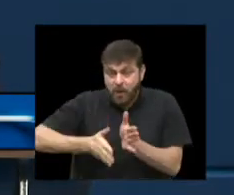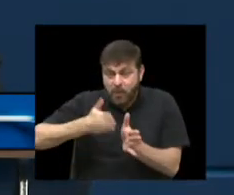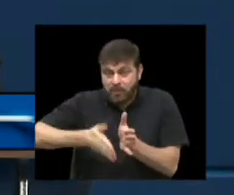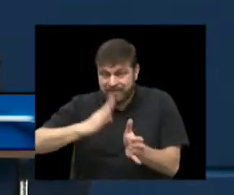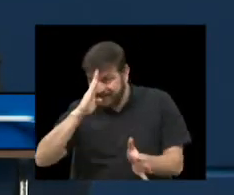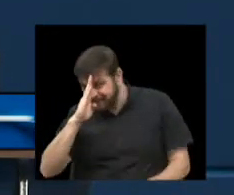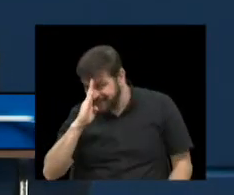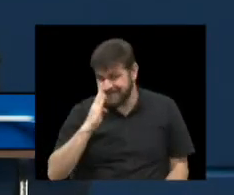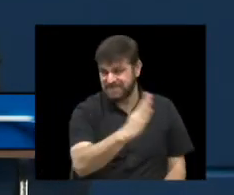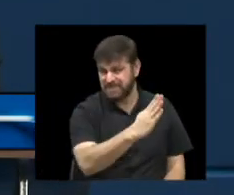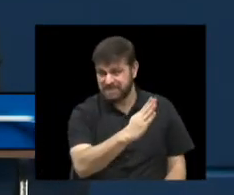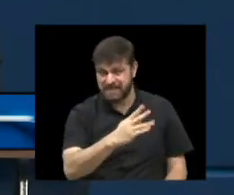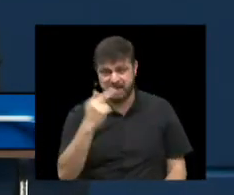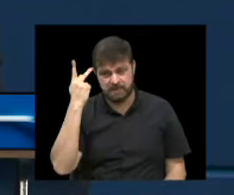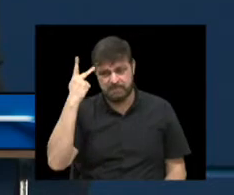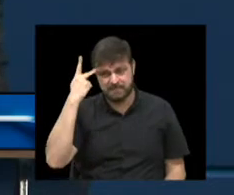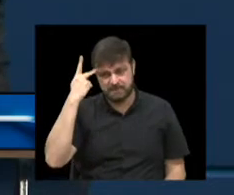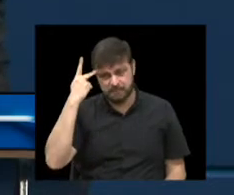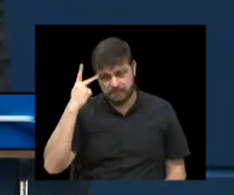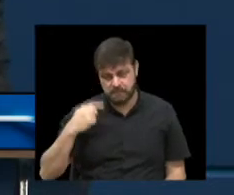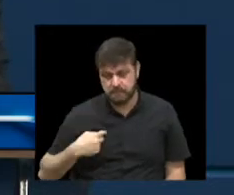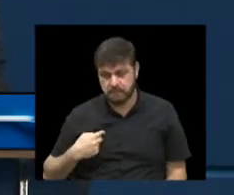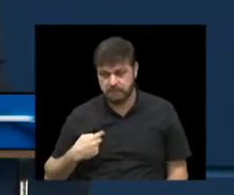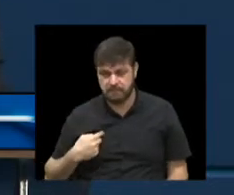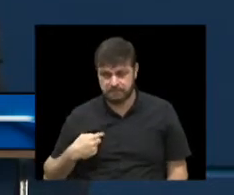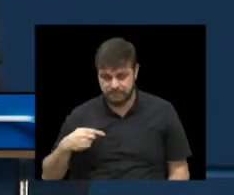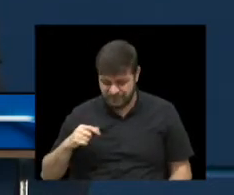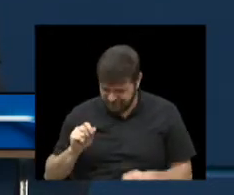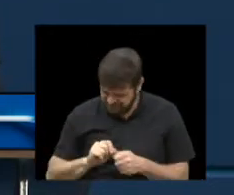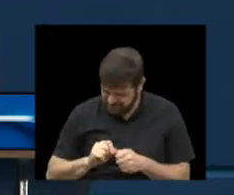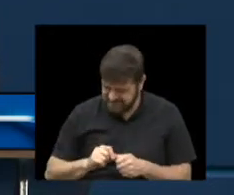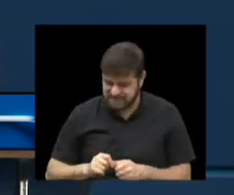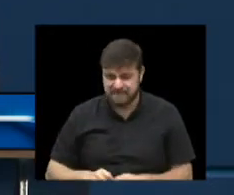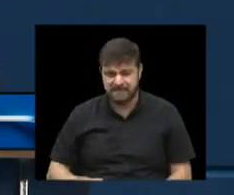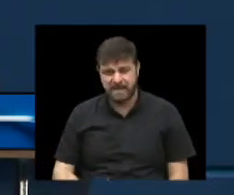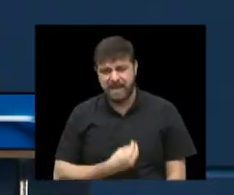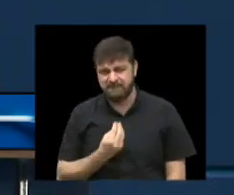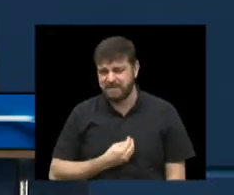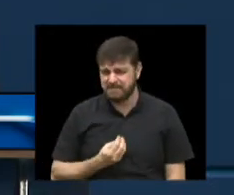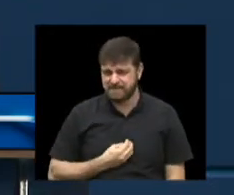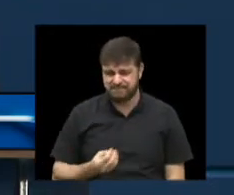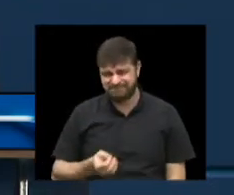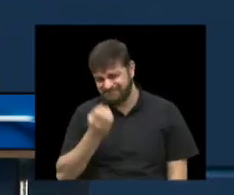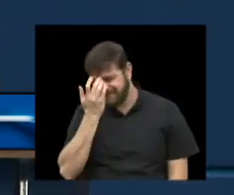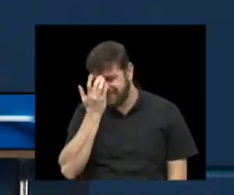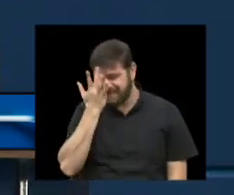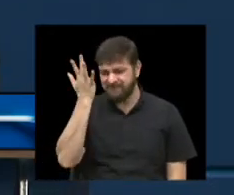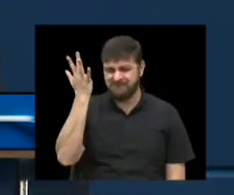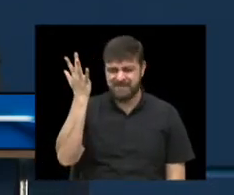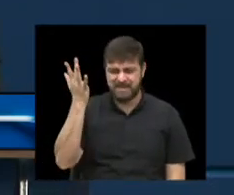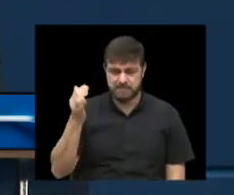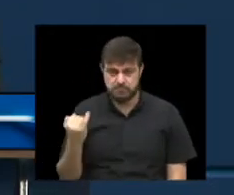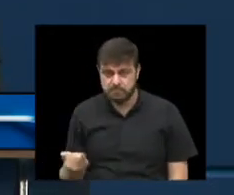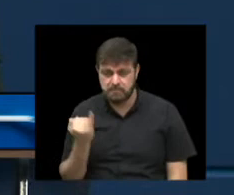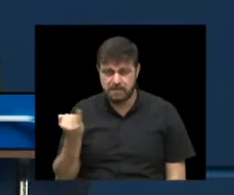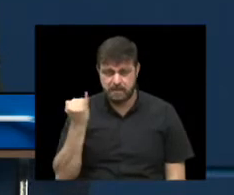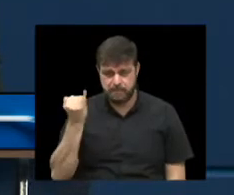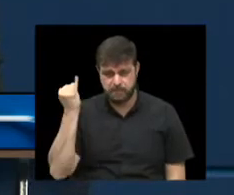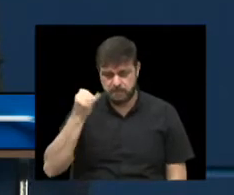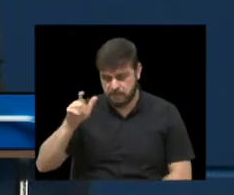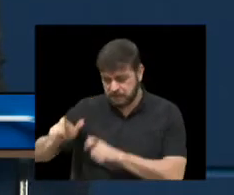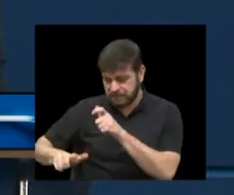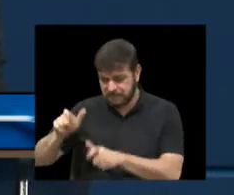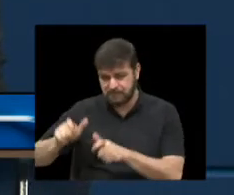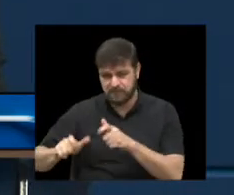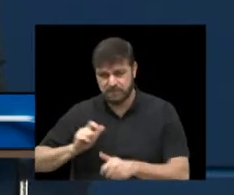trem Intercidades, que com certeza facilitará de uma forma muito importante,